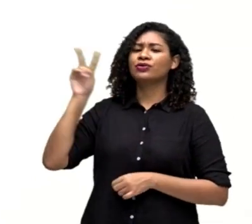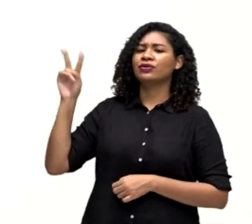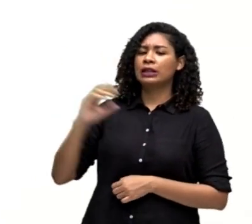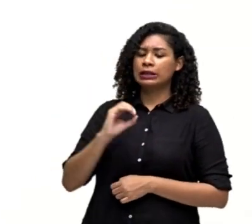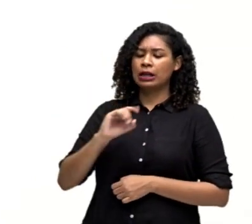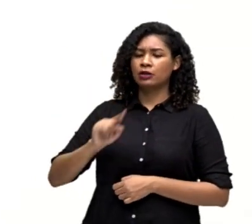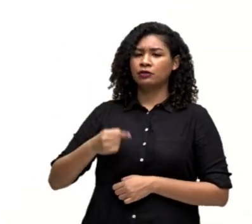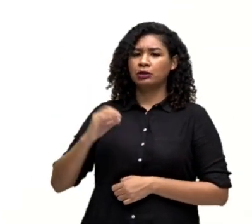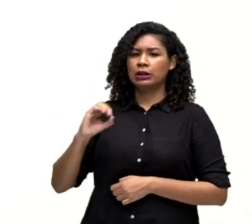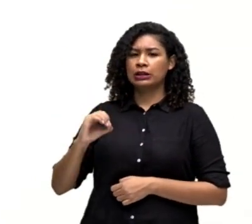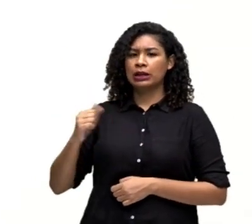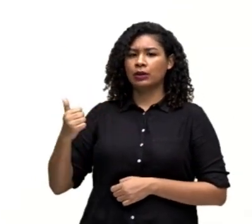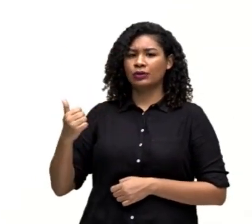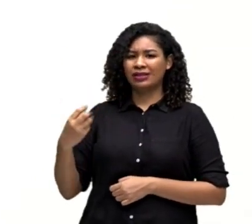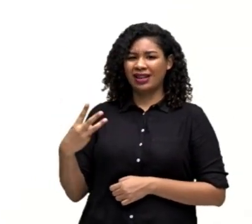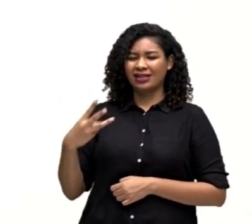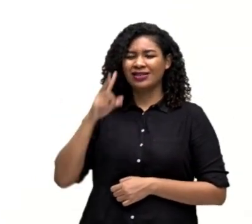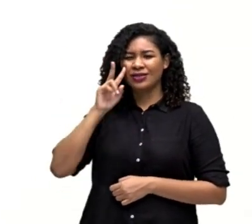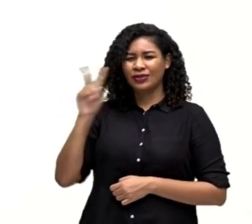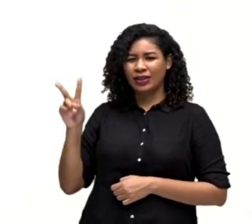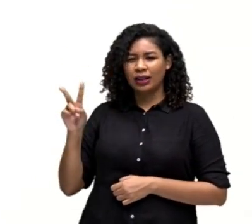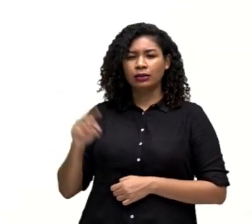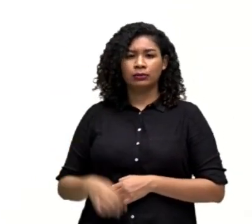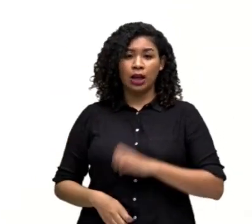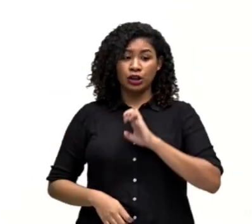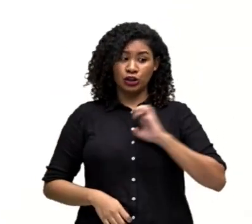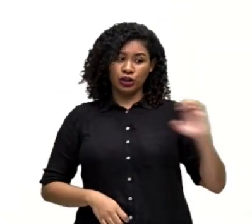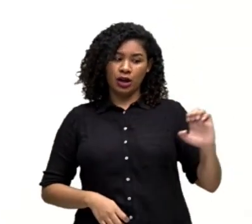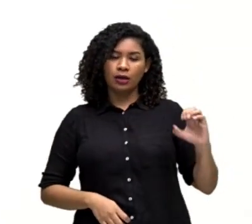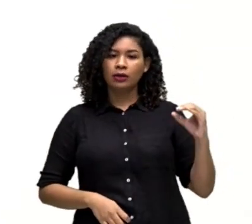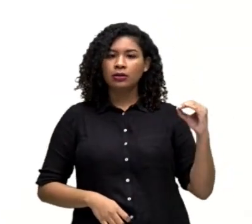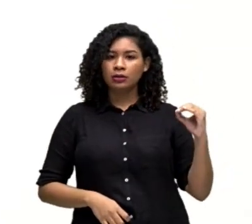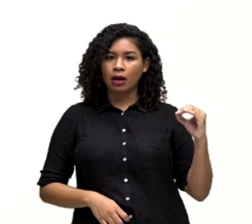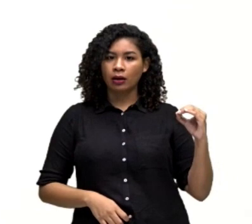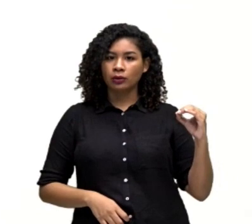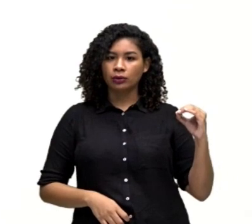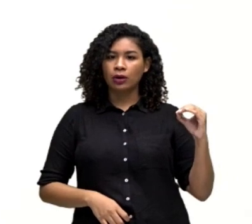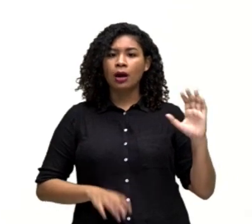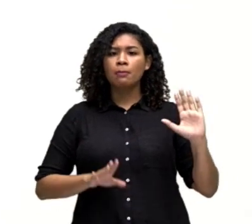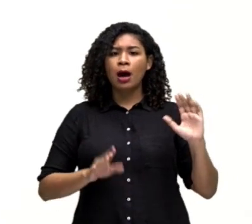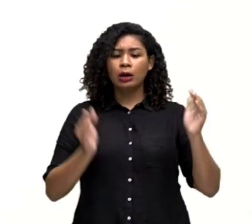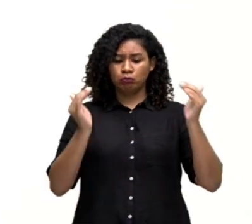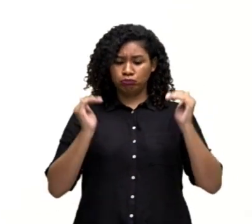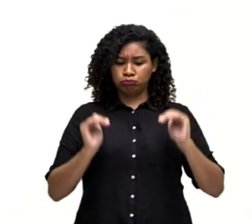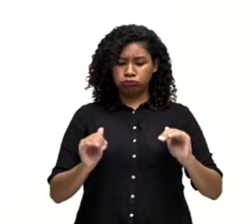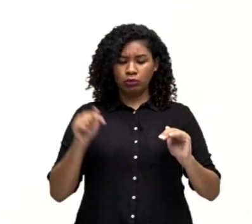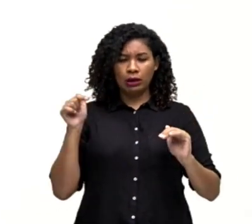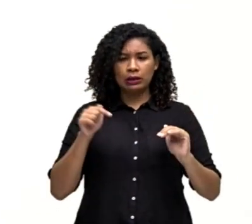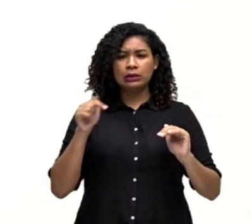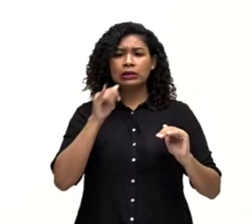parte inteira vale 0. Neste outro exemplo que eu estou colocando aqui,